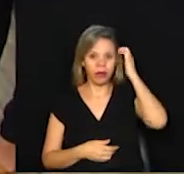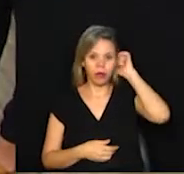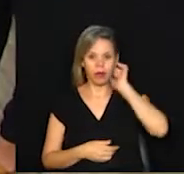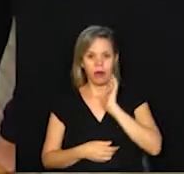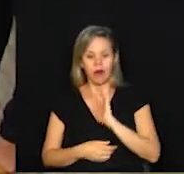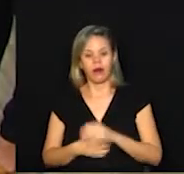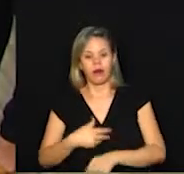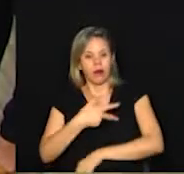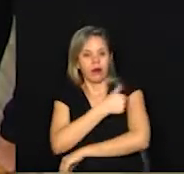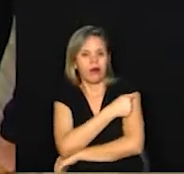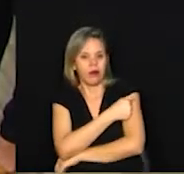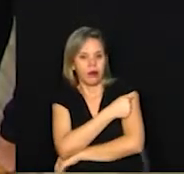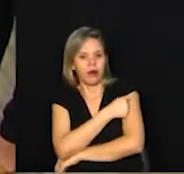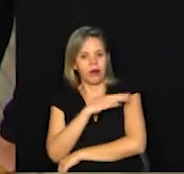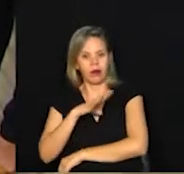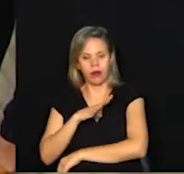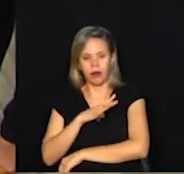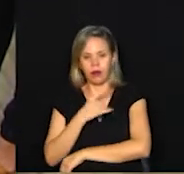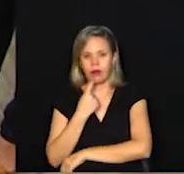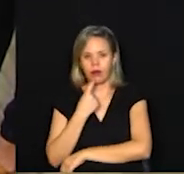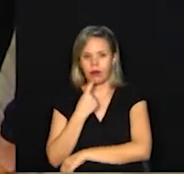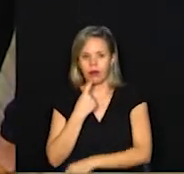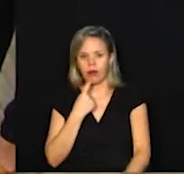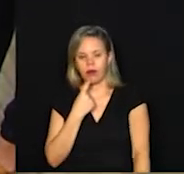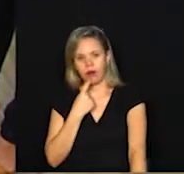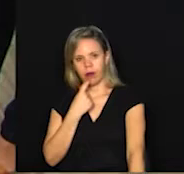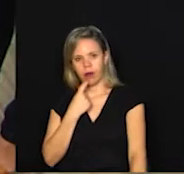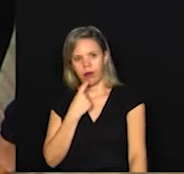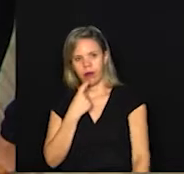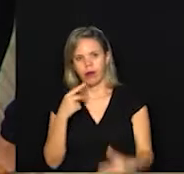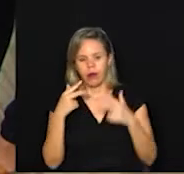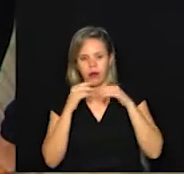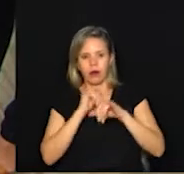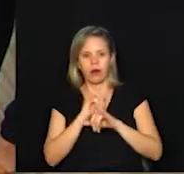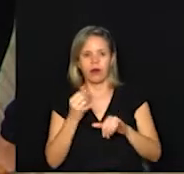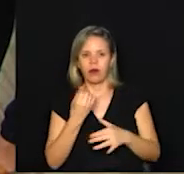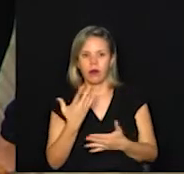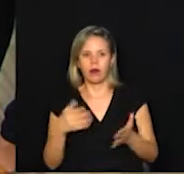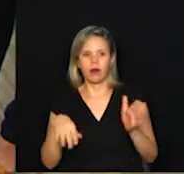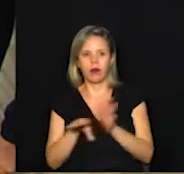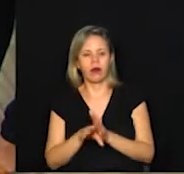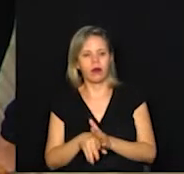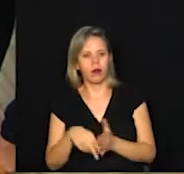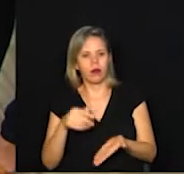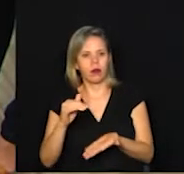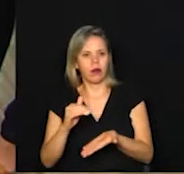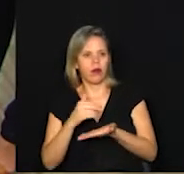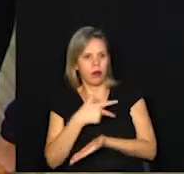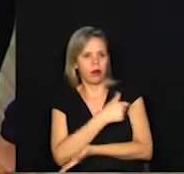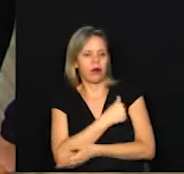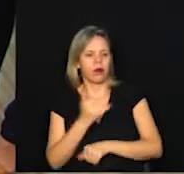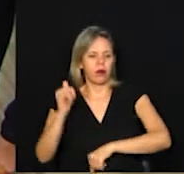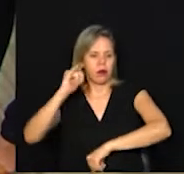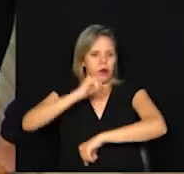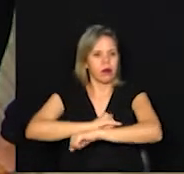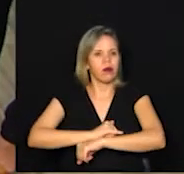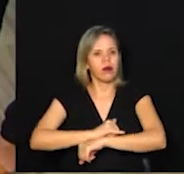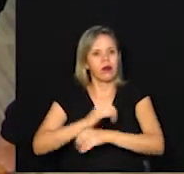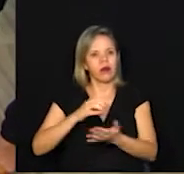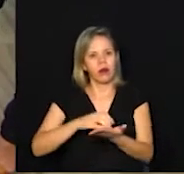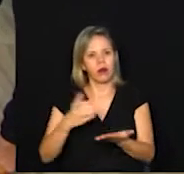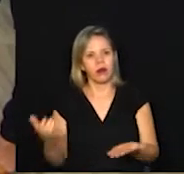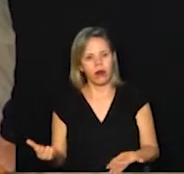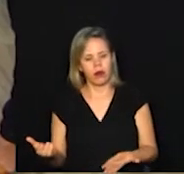a vacinação na cidade de Campinas? E uma notícia boa é que chegaram doses no aeroporto de Viracopos